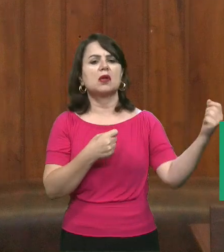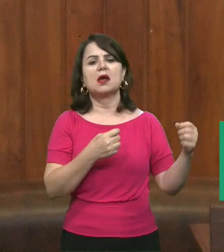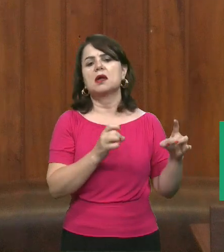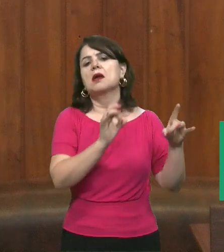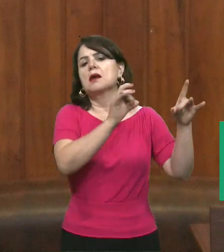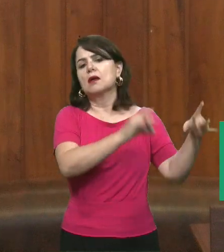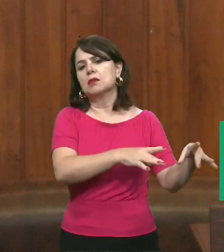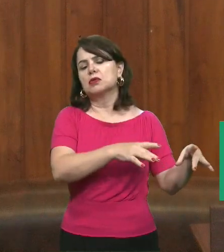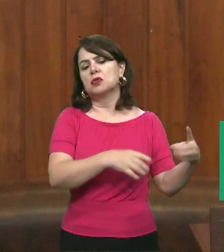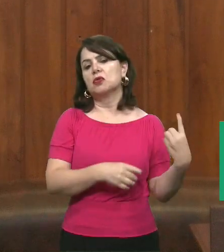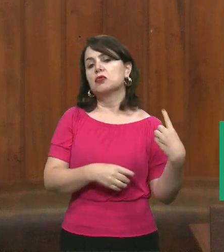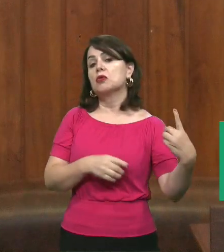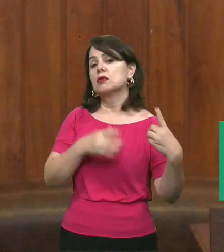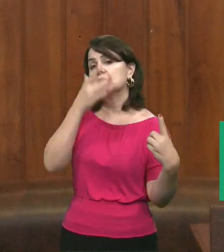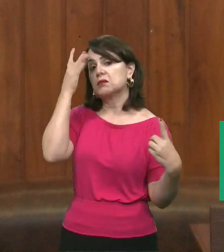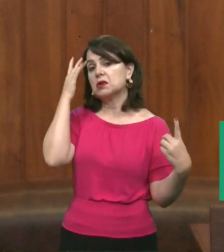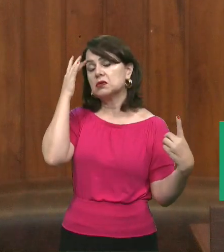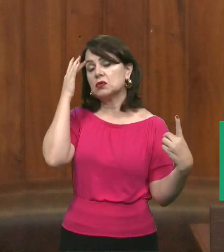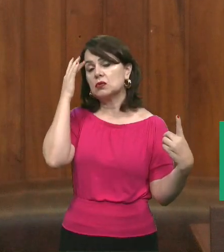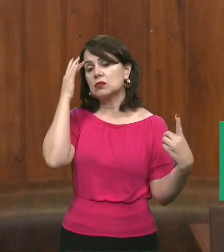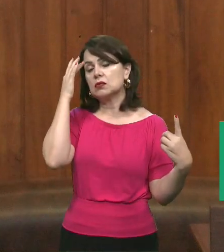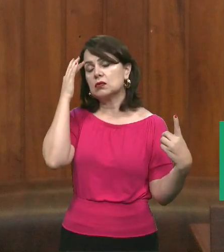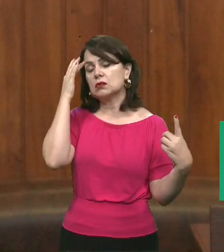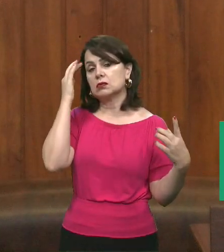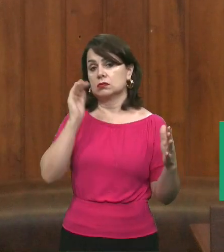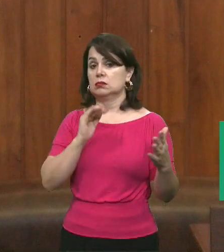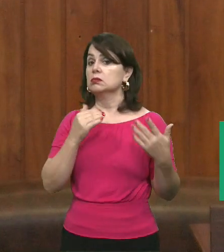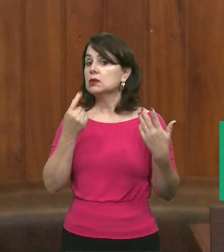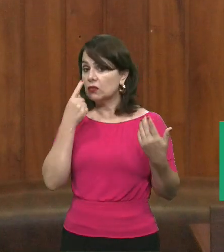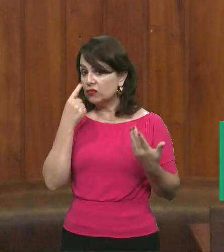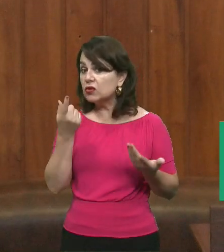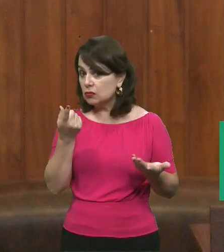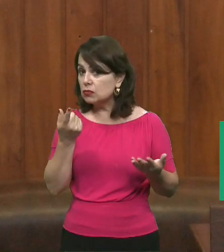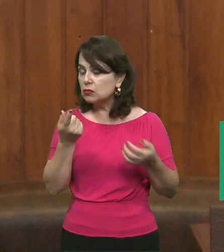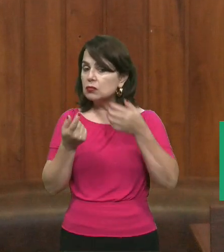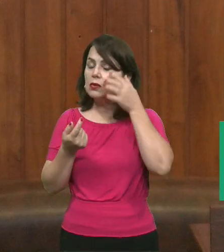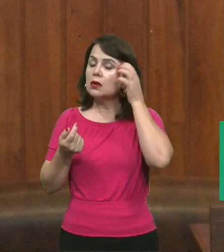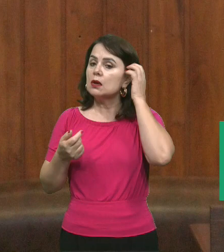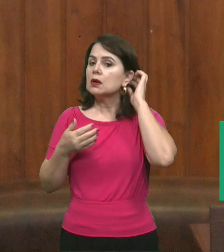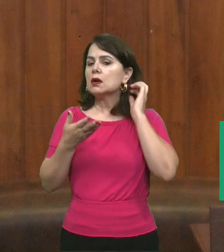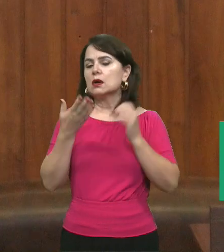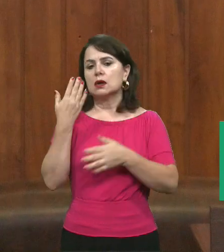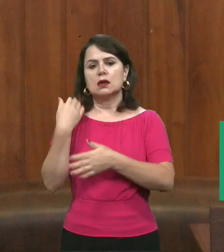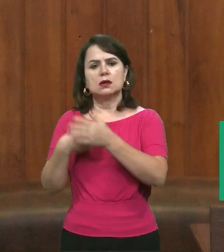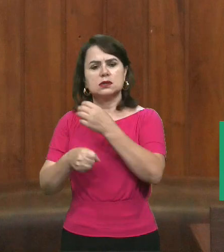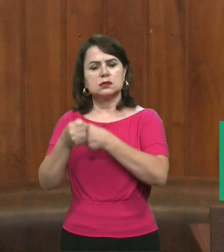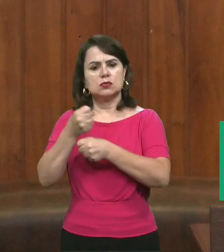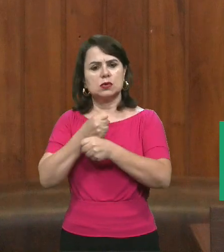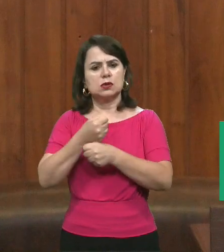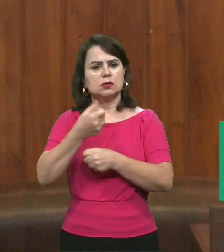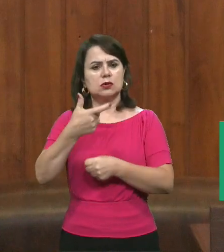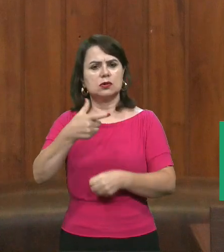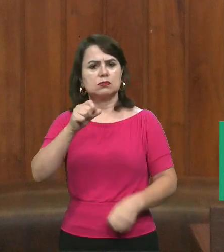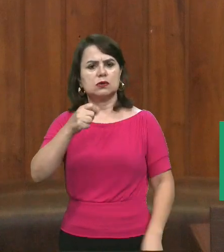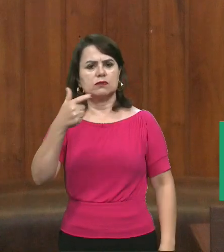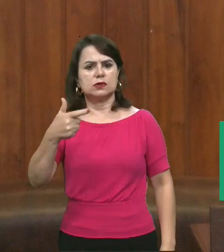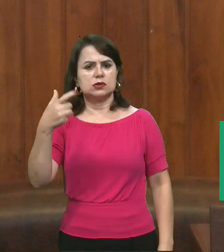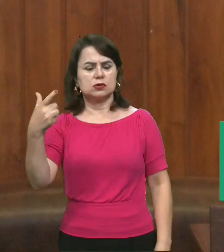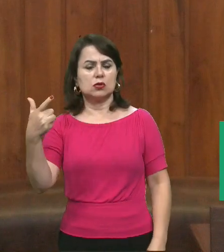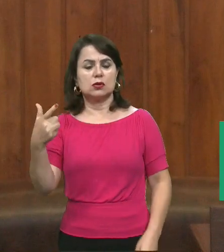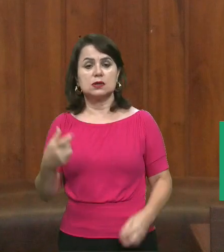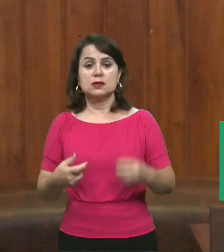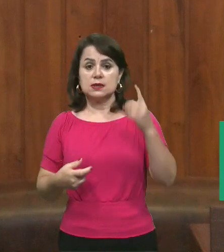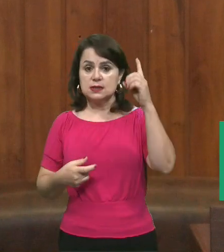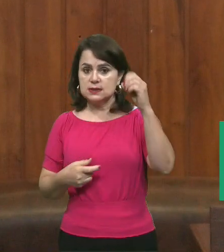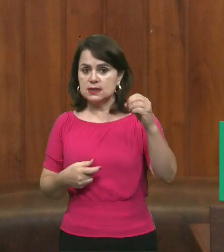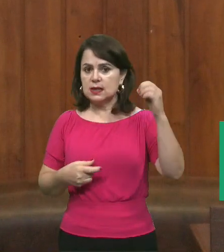no meio do caminho. Em 2022, 100 radares... tivemos 29 mortes. Em 2023,